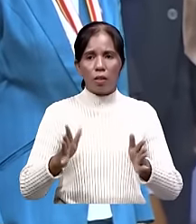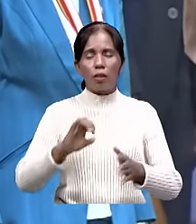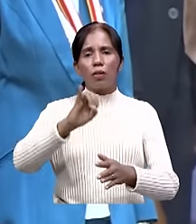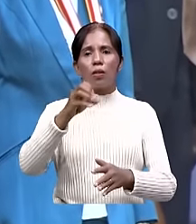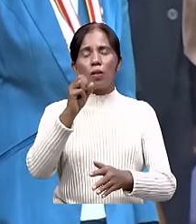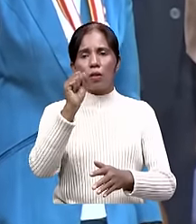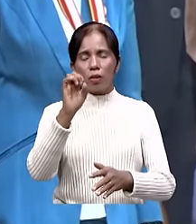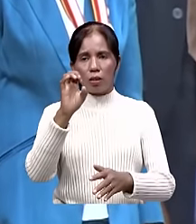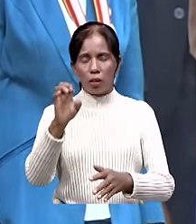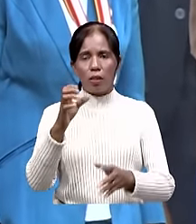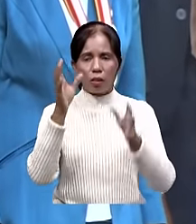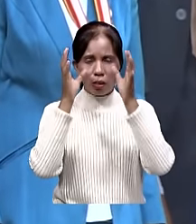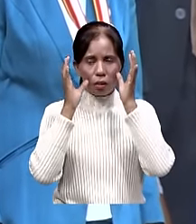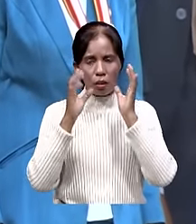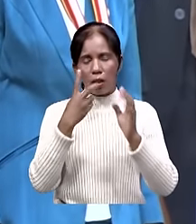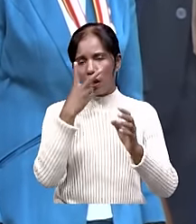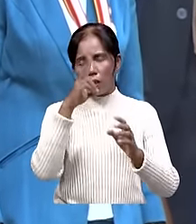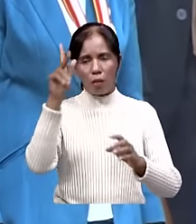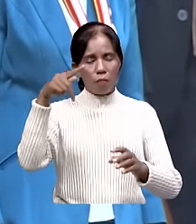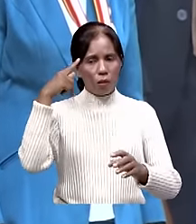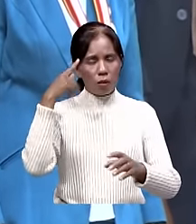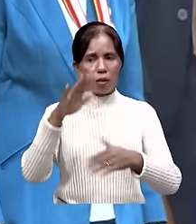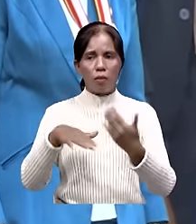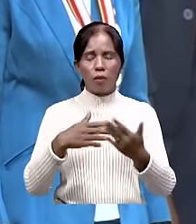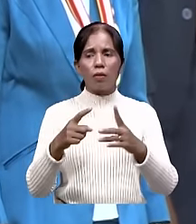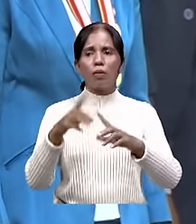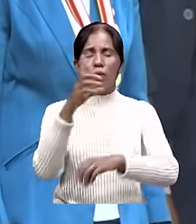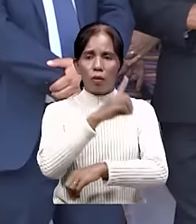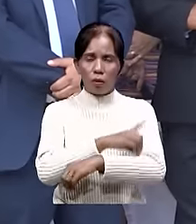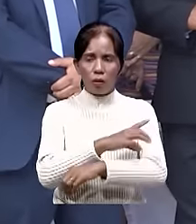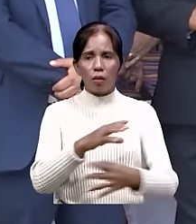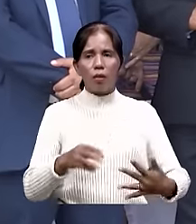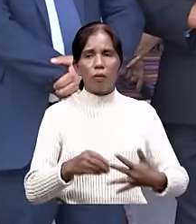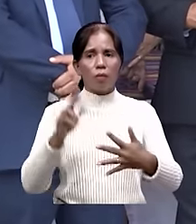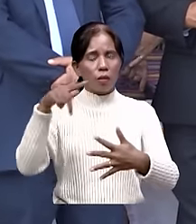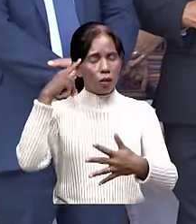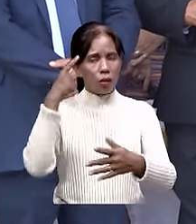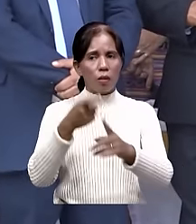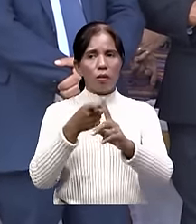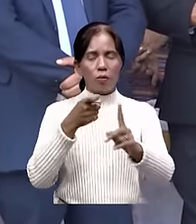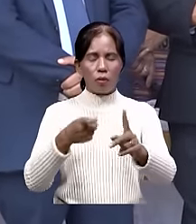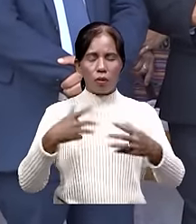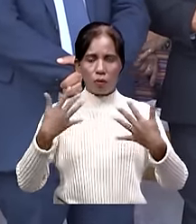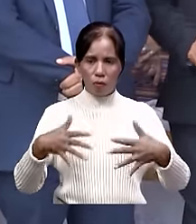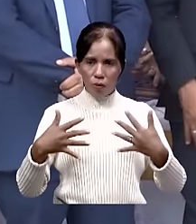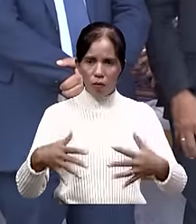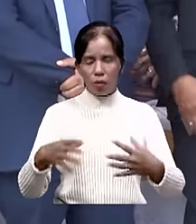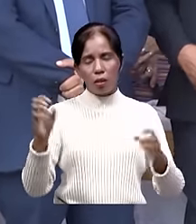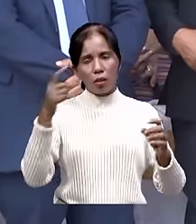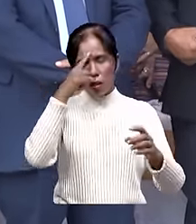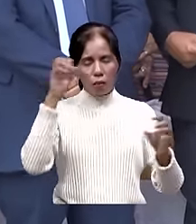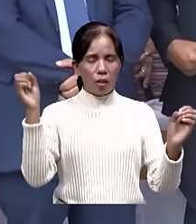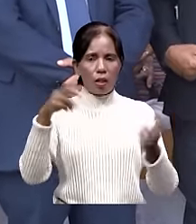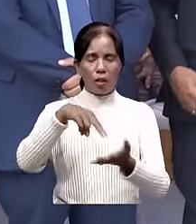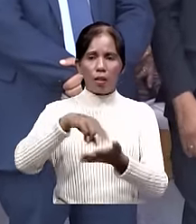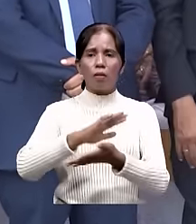somoto tristi no lamentabel ho atitudi politiku na insira ohin lorong liliu politiku na insira nebe maihusi funularang tambala kria unidade maski